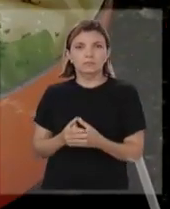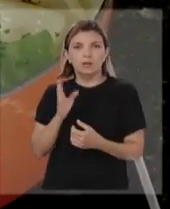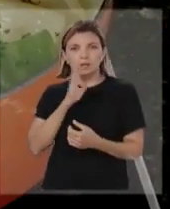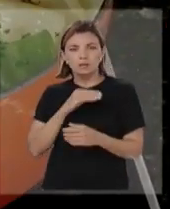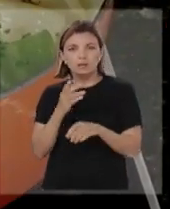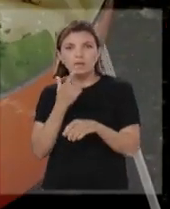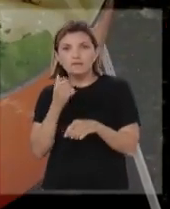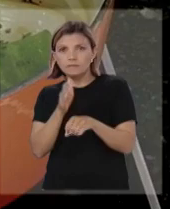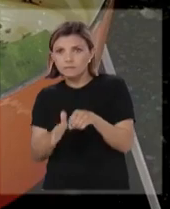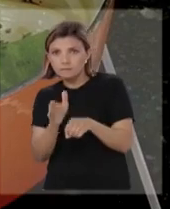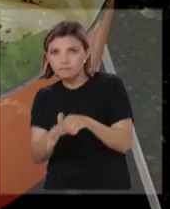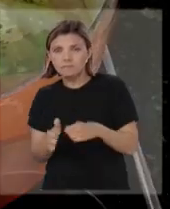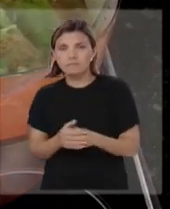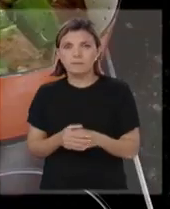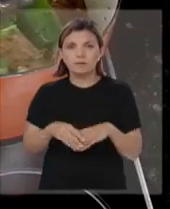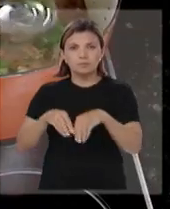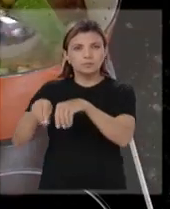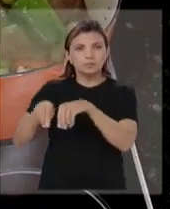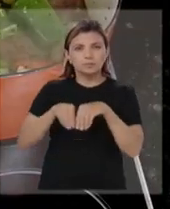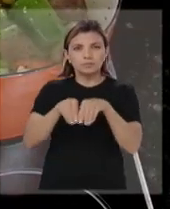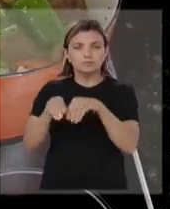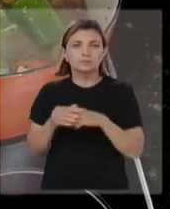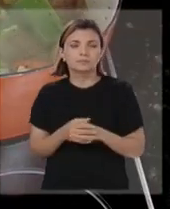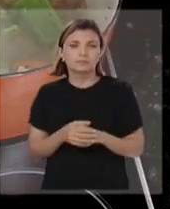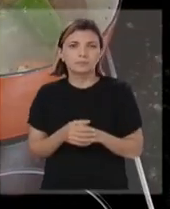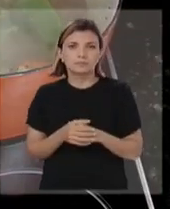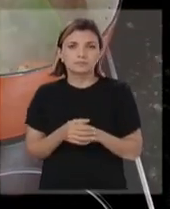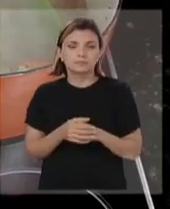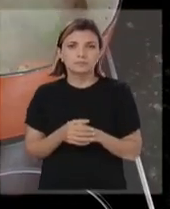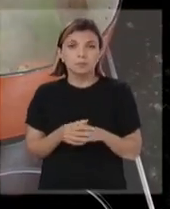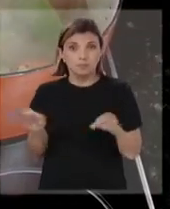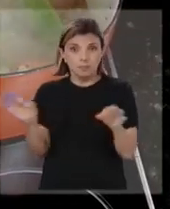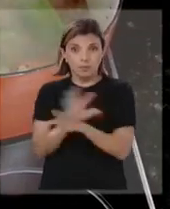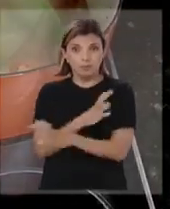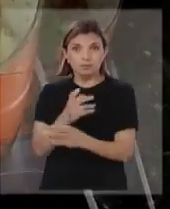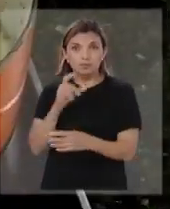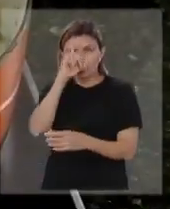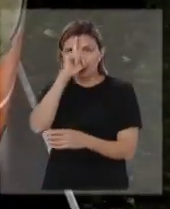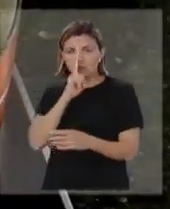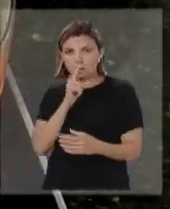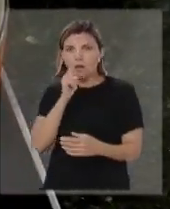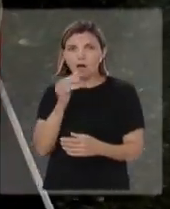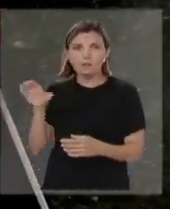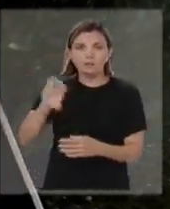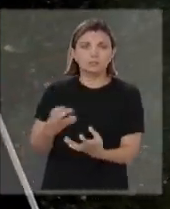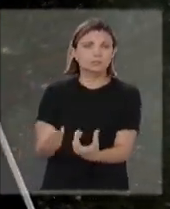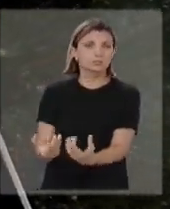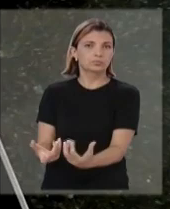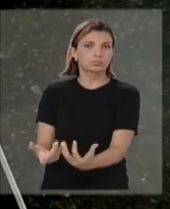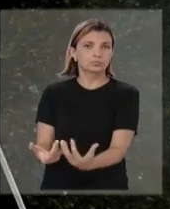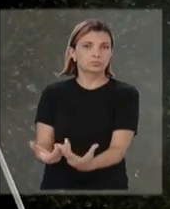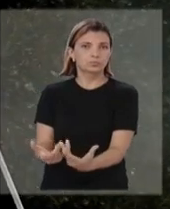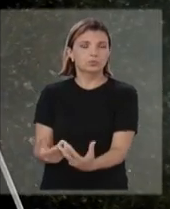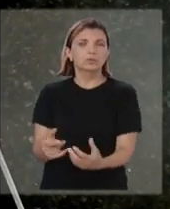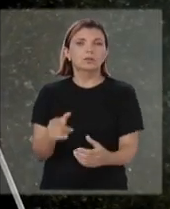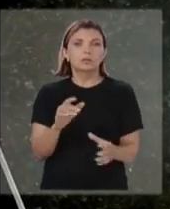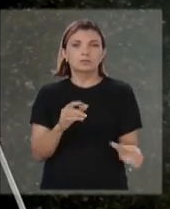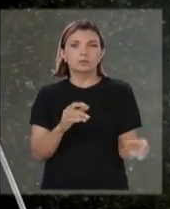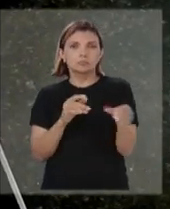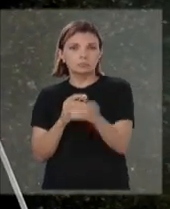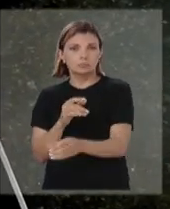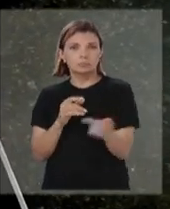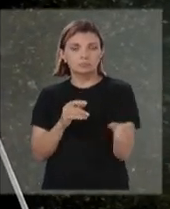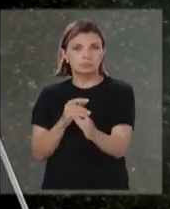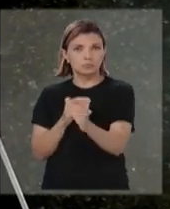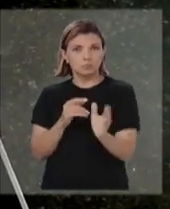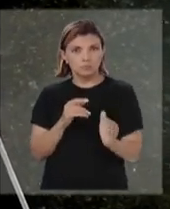e metade da salsinha. Quando dourar, acrescentamos a água e deixamos ferver. Depois colocamos o peixe sem o caldo de limão e deixamos